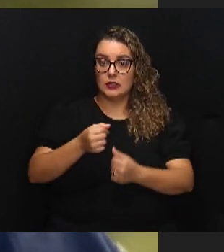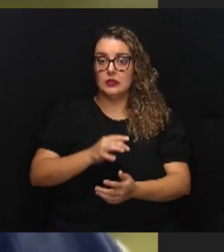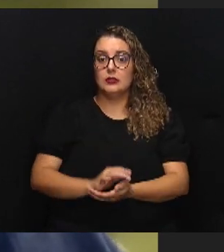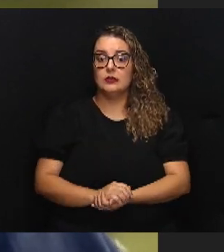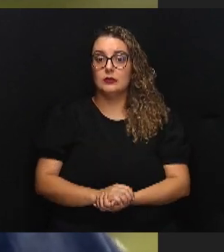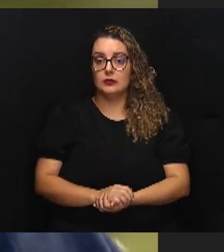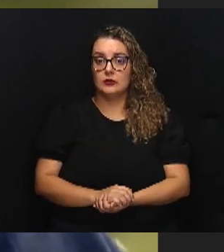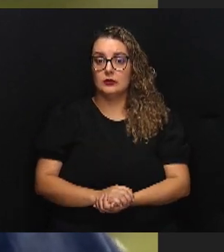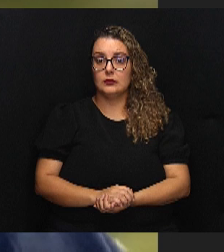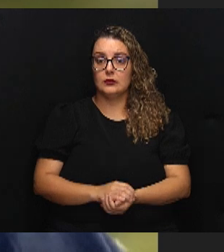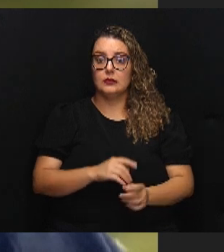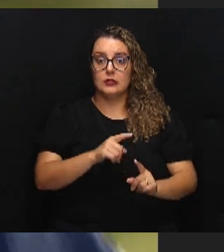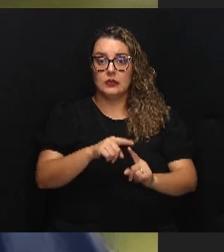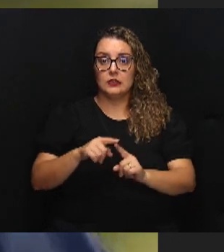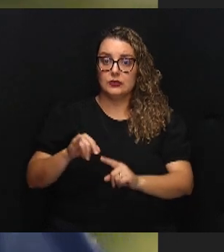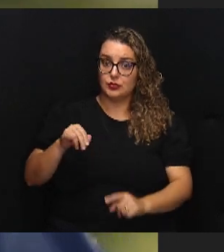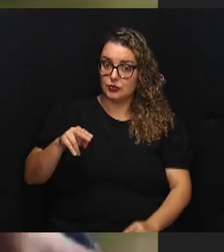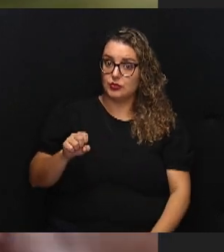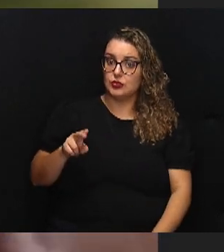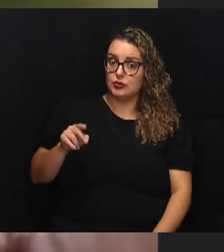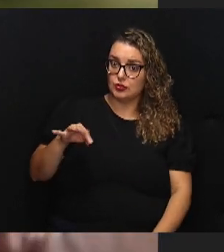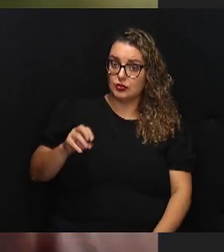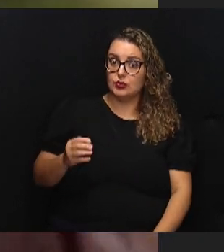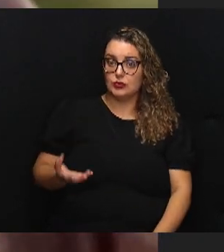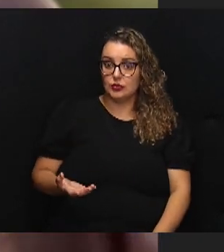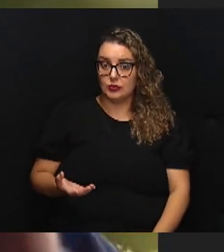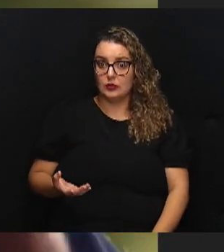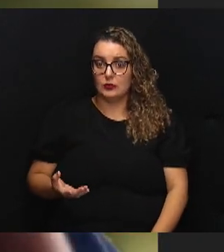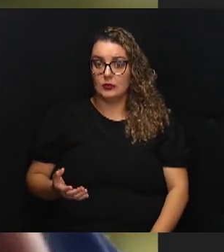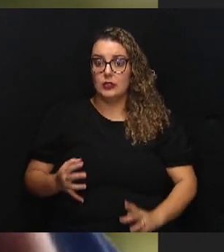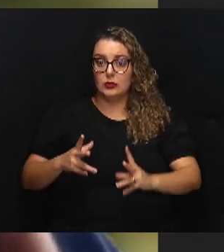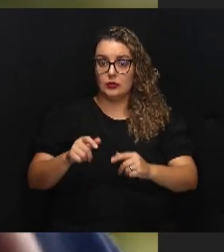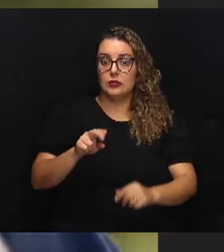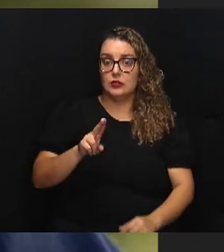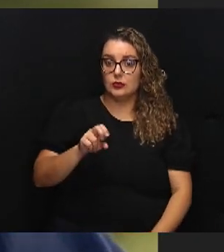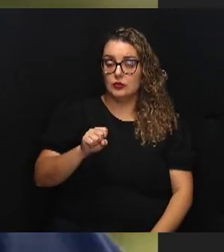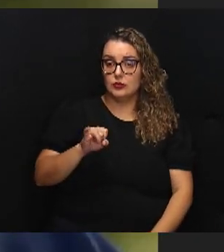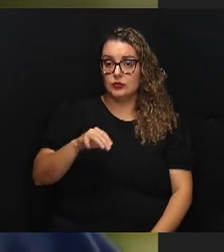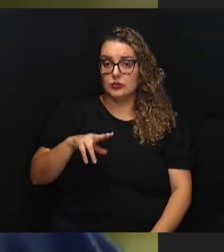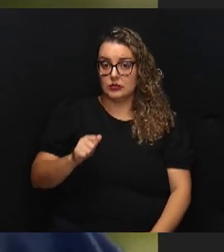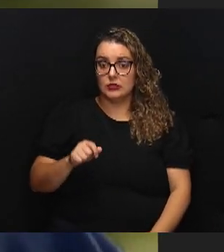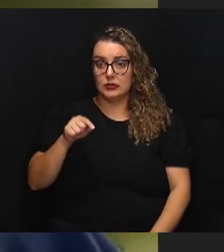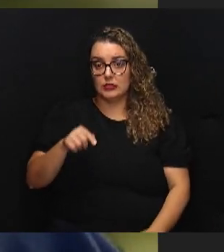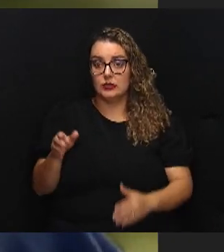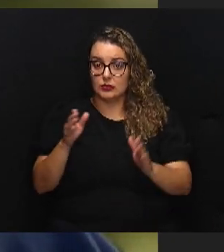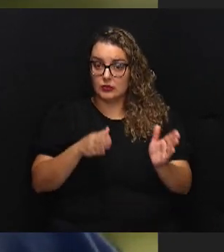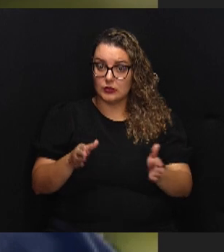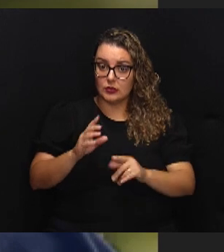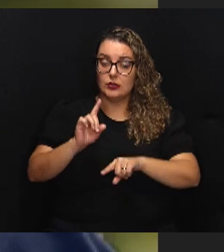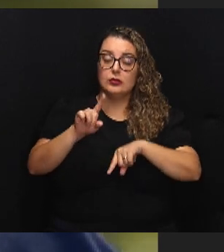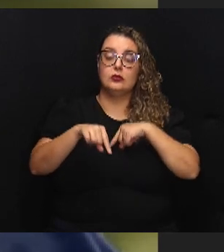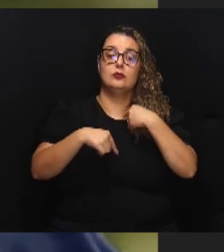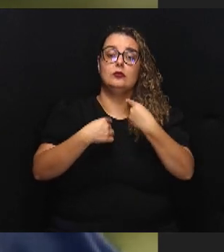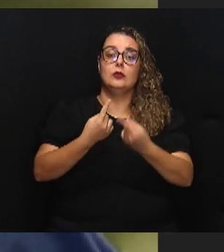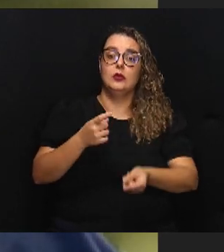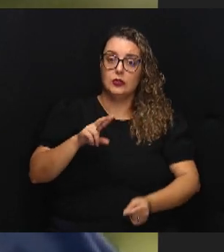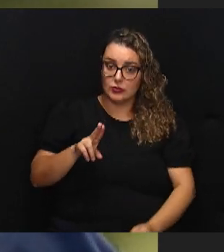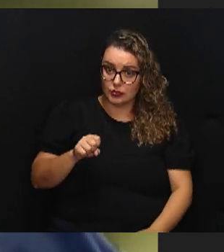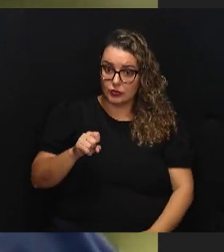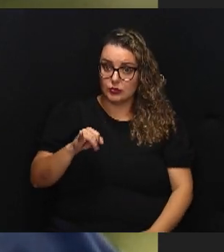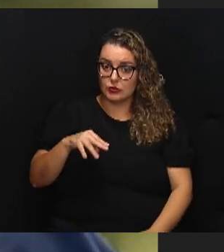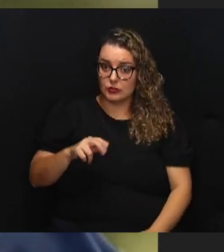desse tipo de insumo para as usinas. Isso vai ser produzido em uma outra usina e depois vai